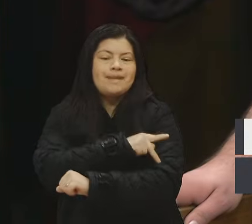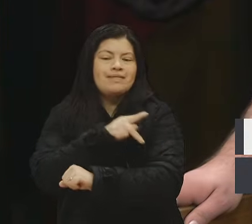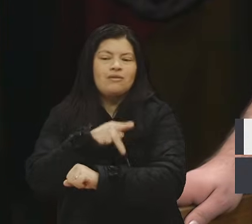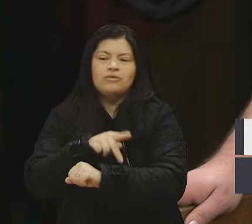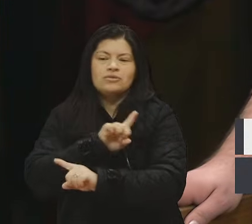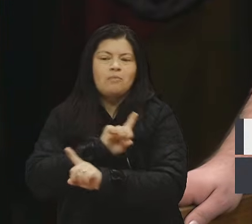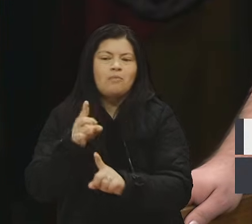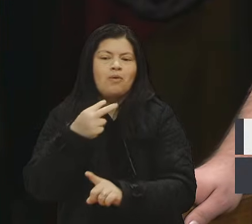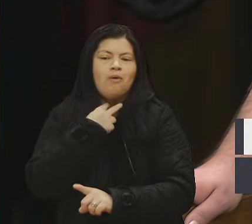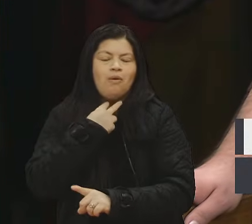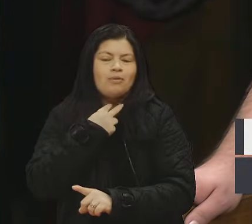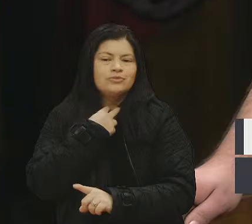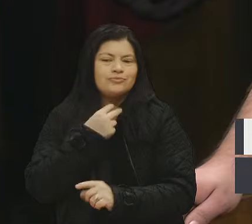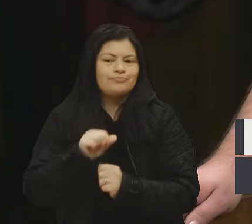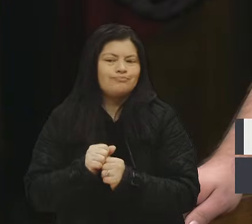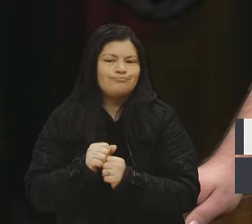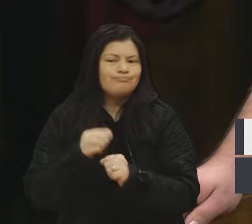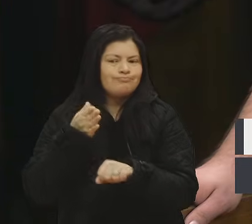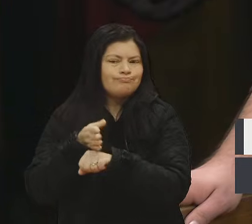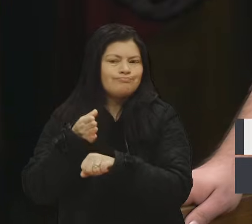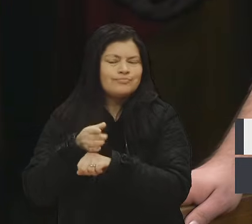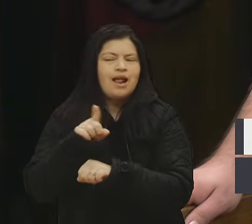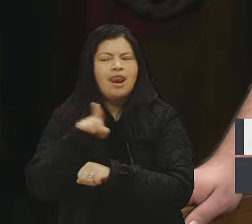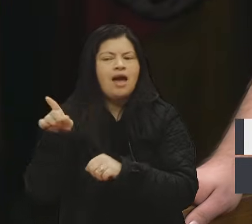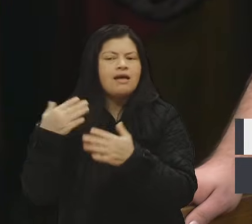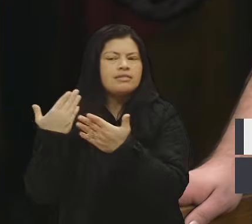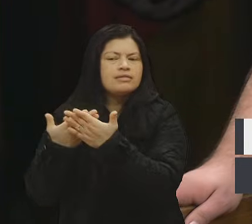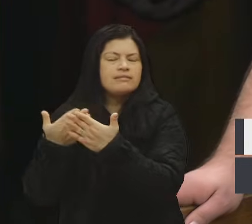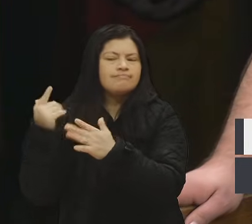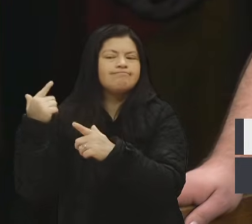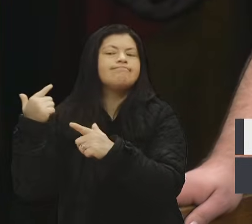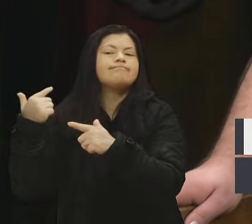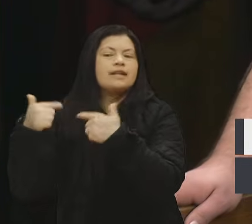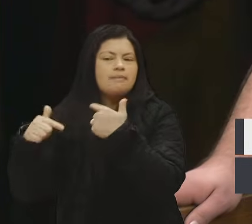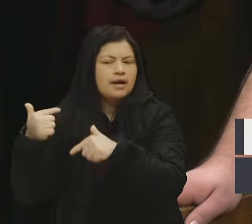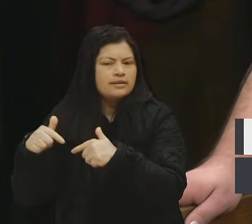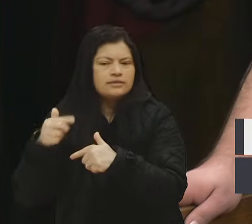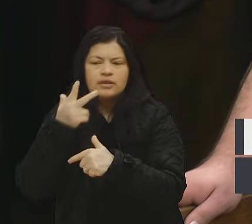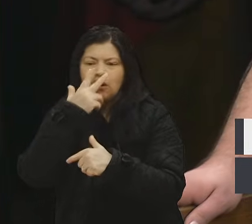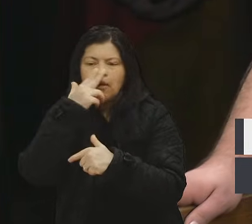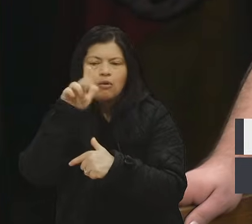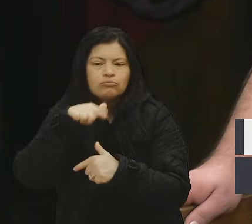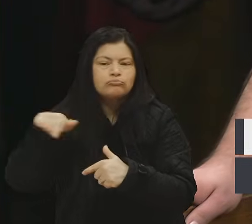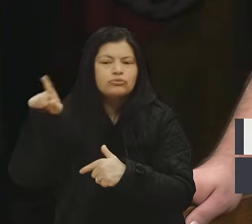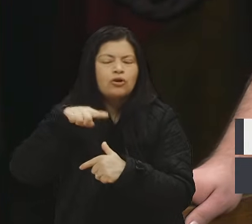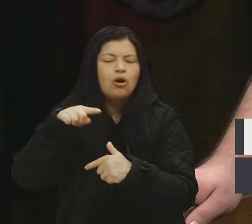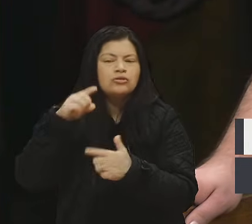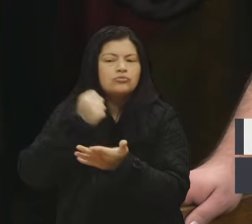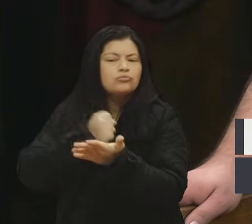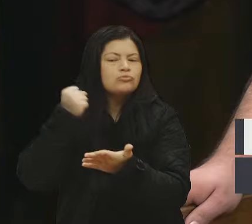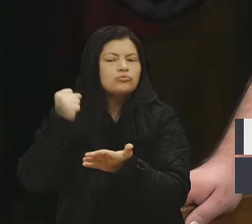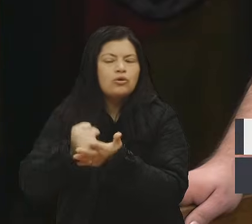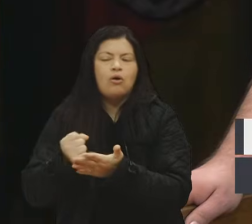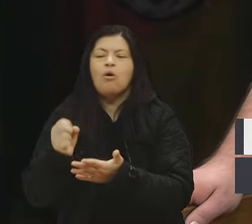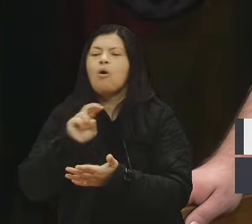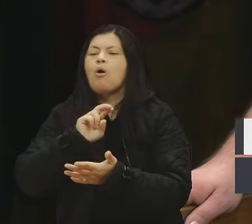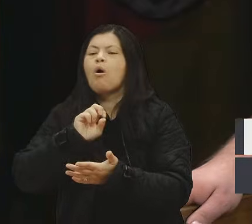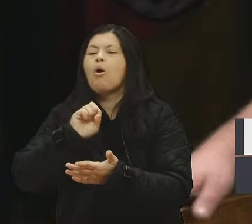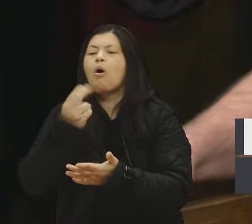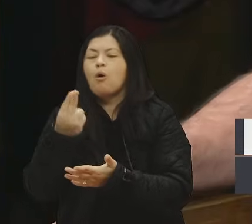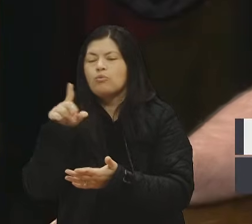São professores que estão lá na escola Tiradentes, como nós, contratados ou nomeados.